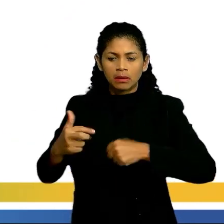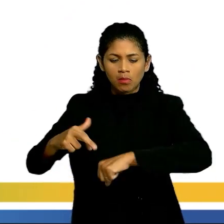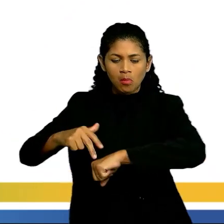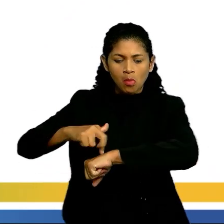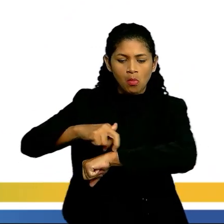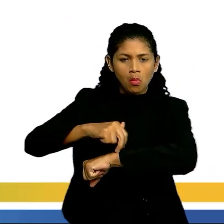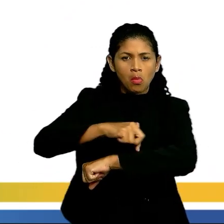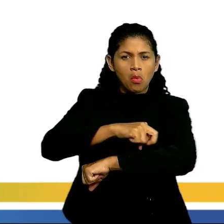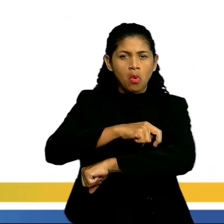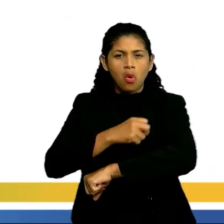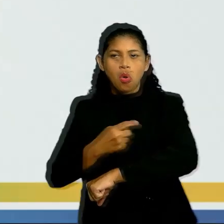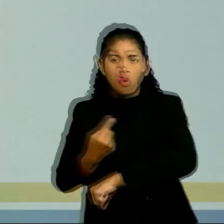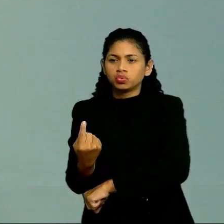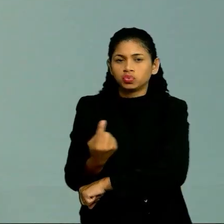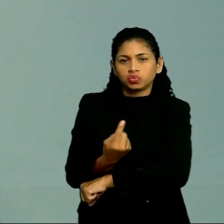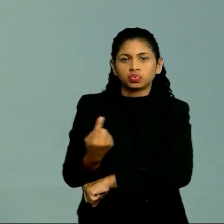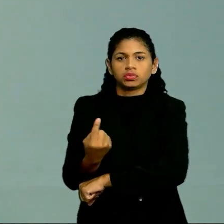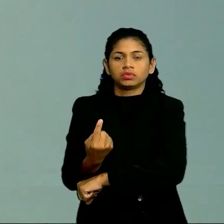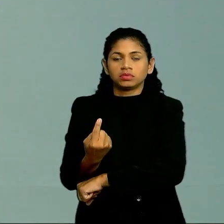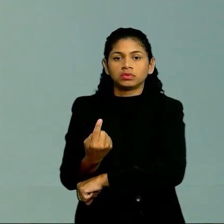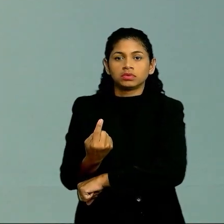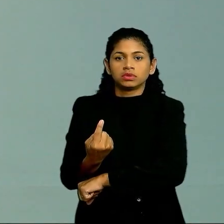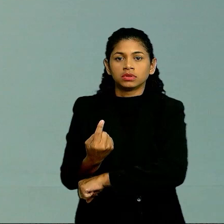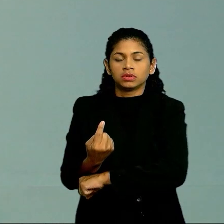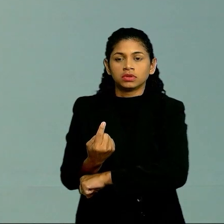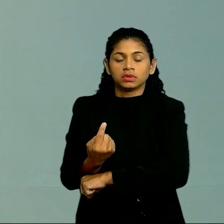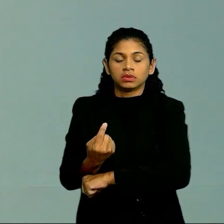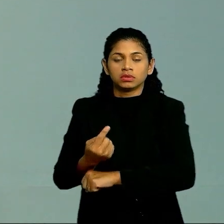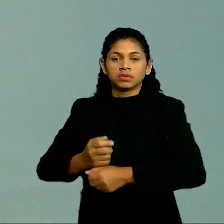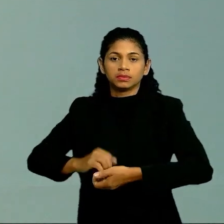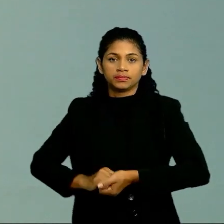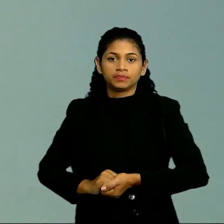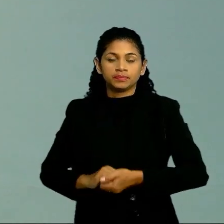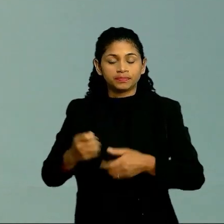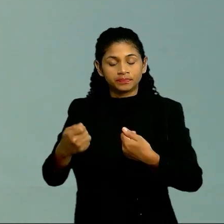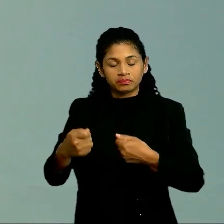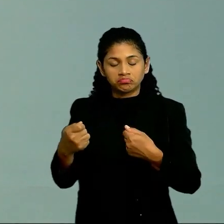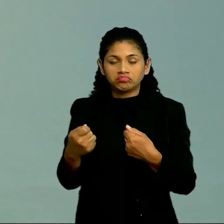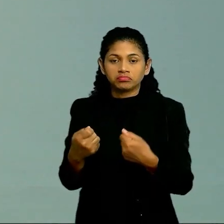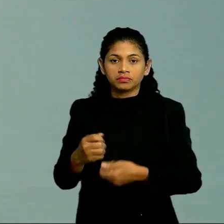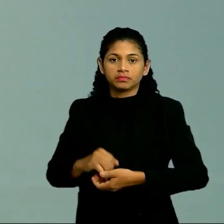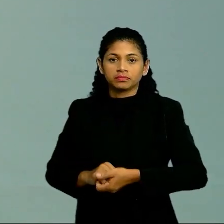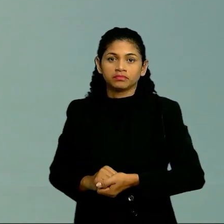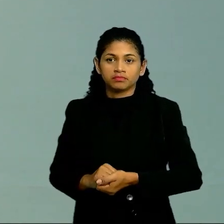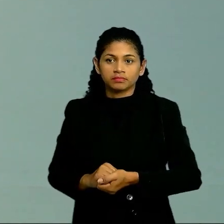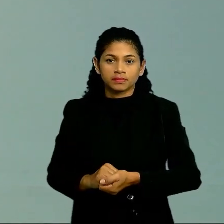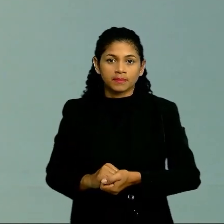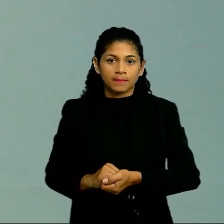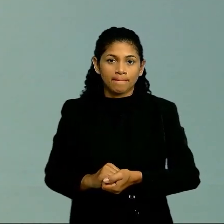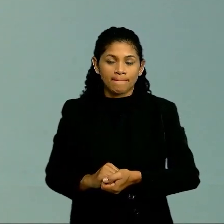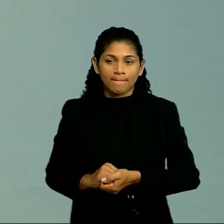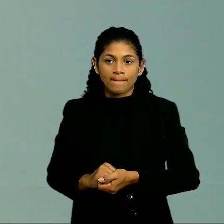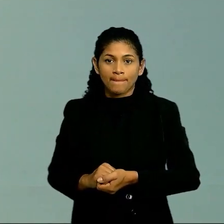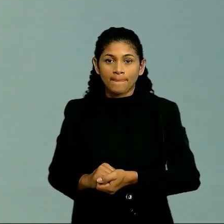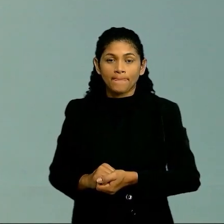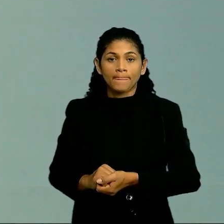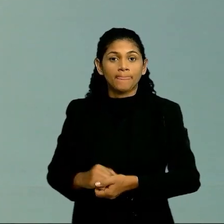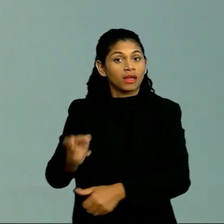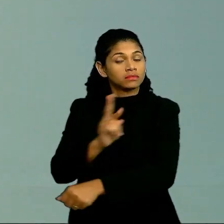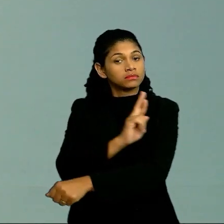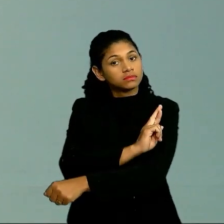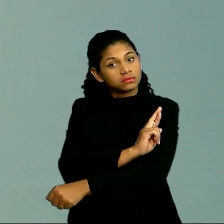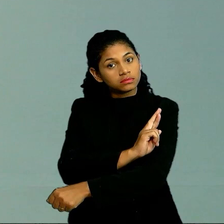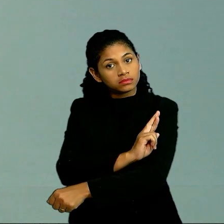com a sua própria razão e agir de conformidade com as suas emoções. Esse é um fraco. Enquanto que no Evangelho, claro